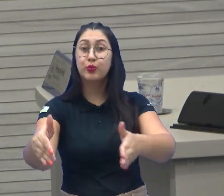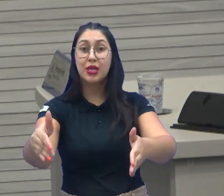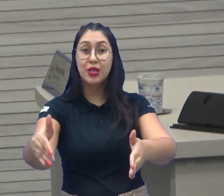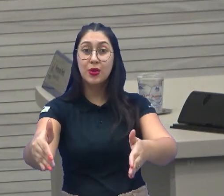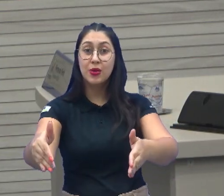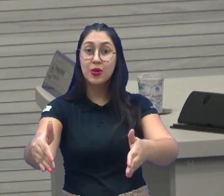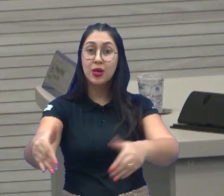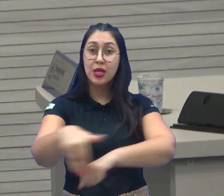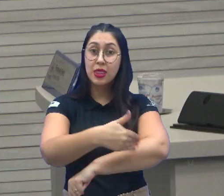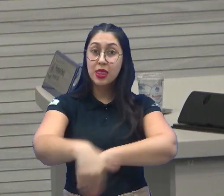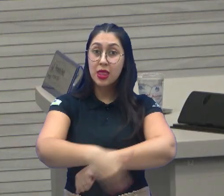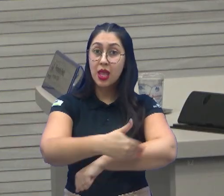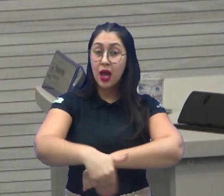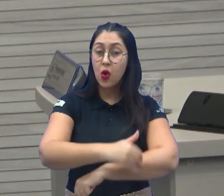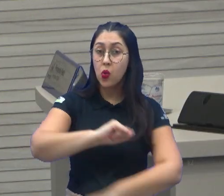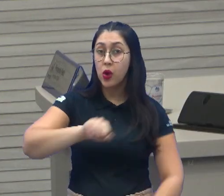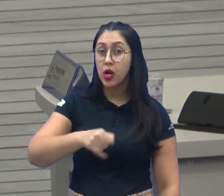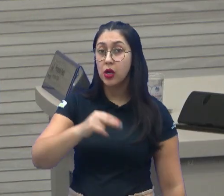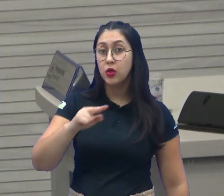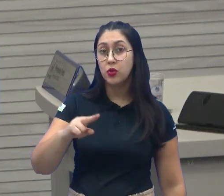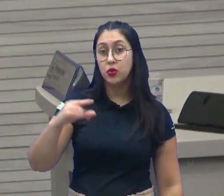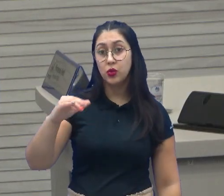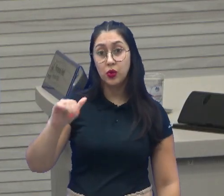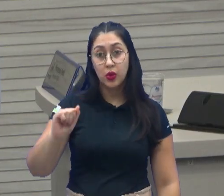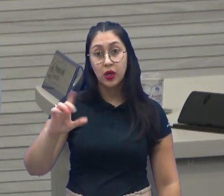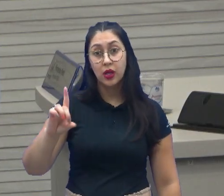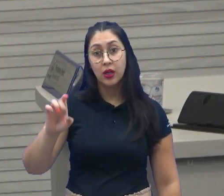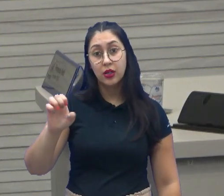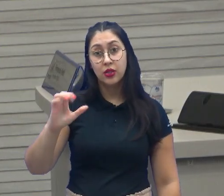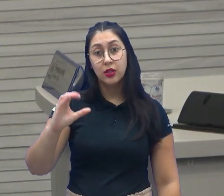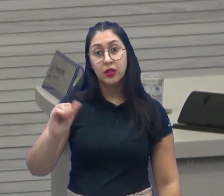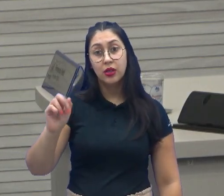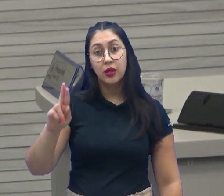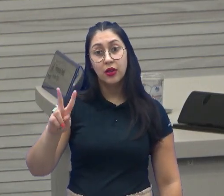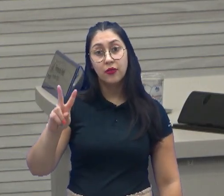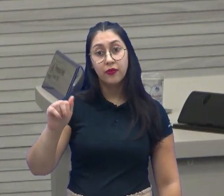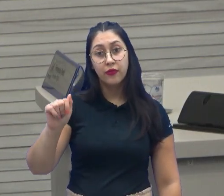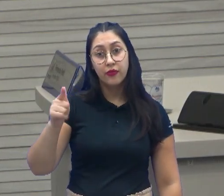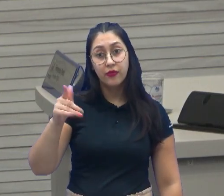estrada Juca de Carvalho, uma estrada mais do que perigosa,